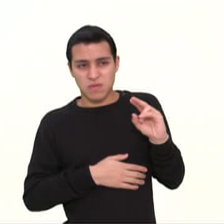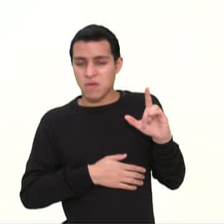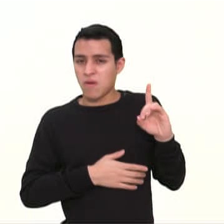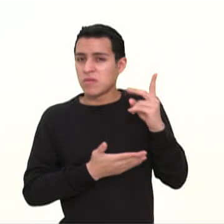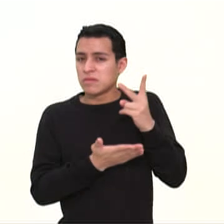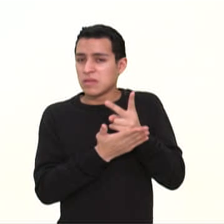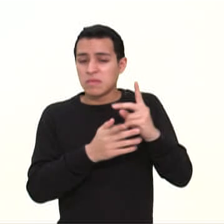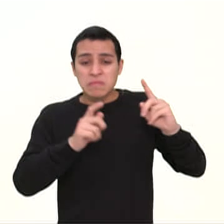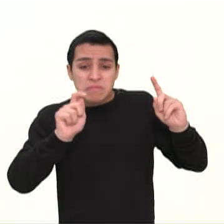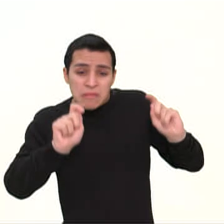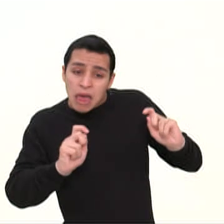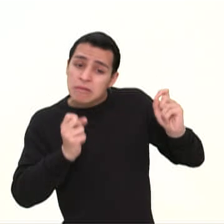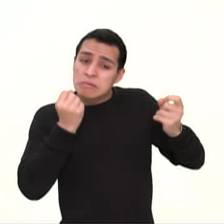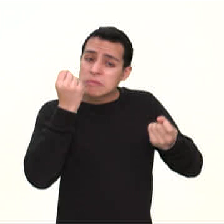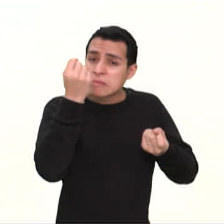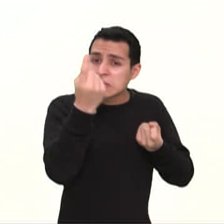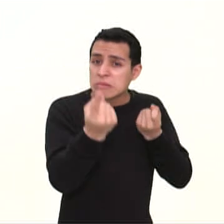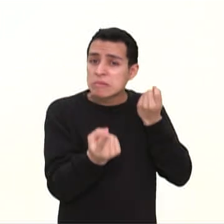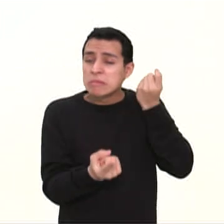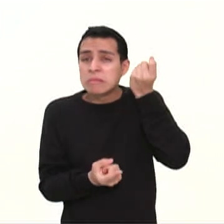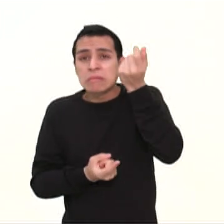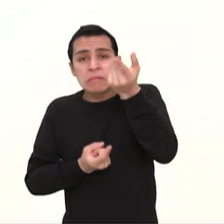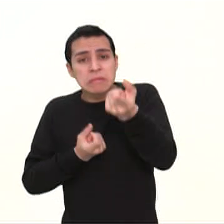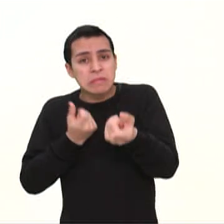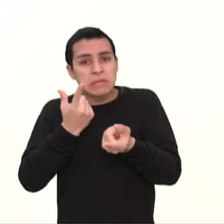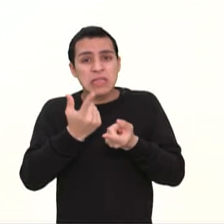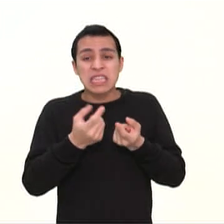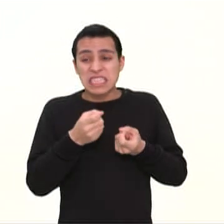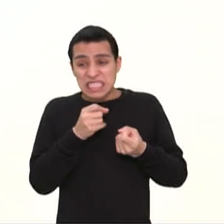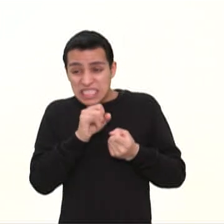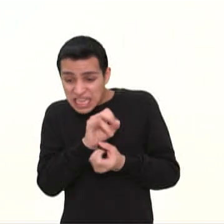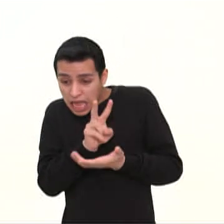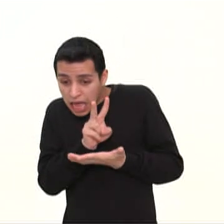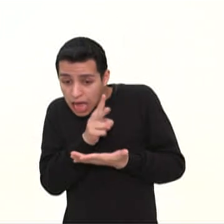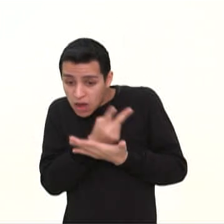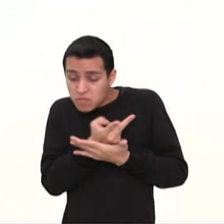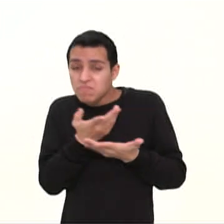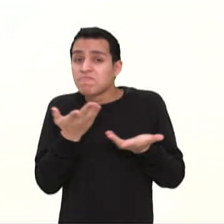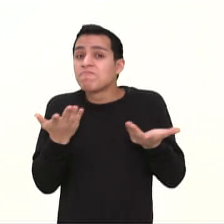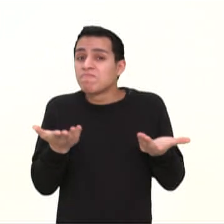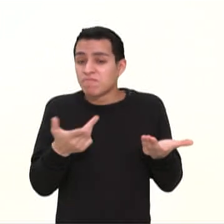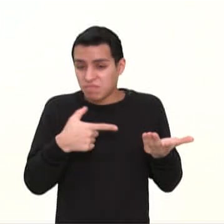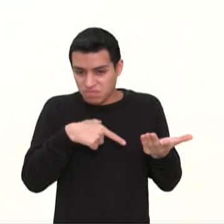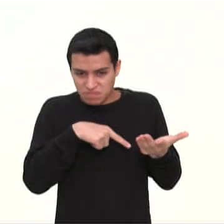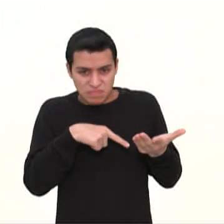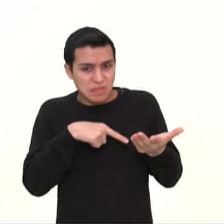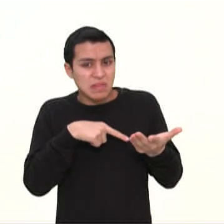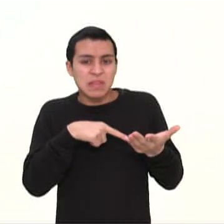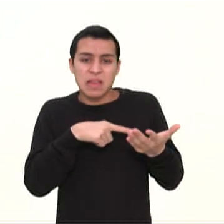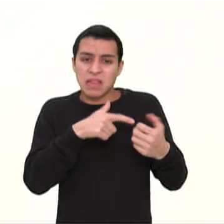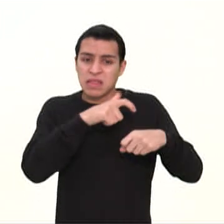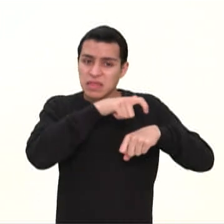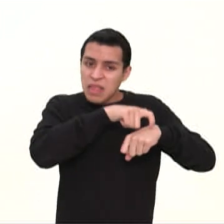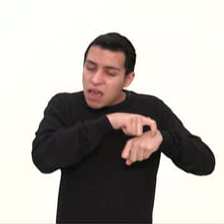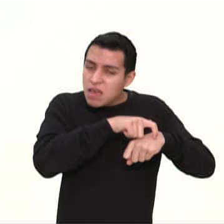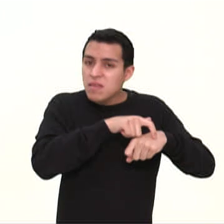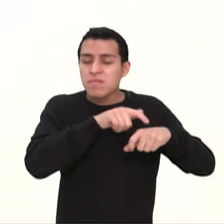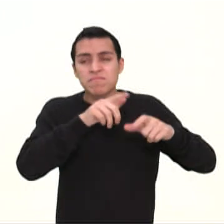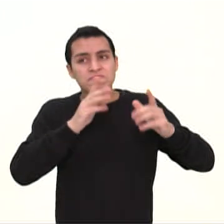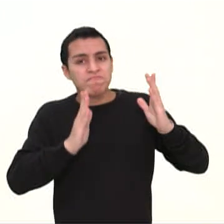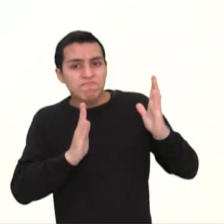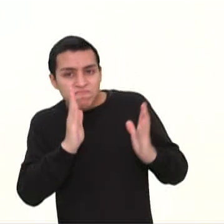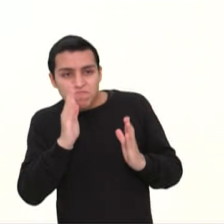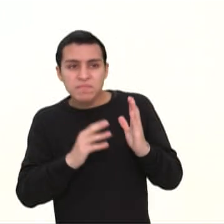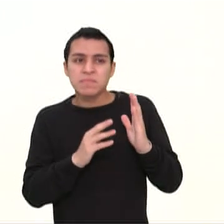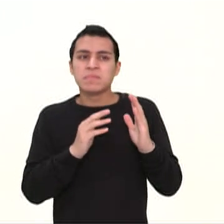possibilidades remotas, algo que a probabilidade de acontecimento ela tem um determinado tempo ou não.